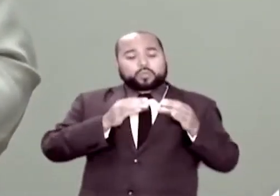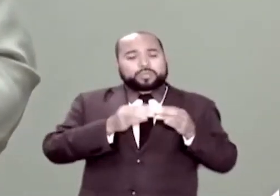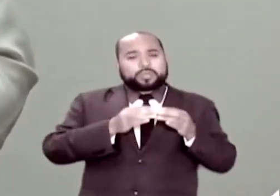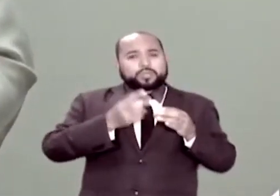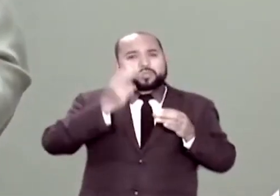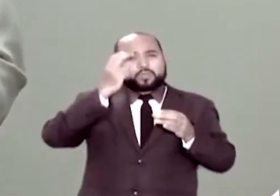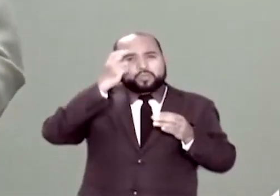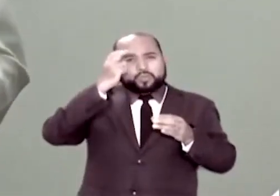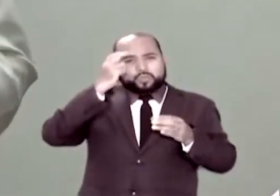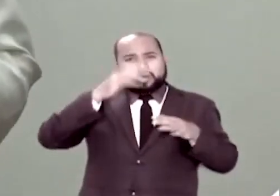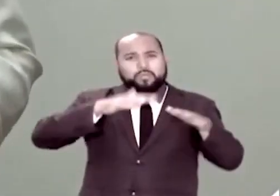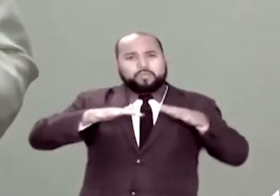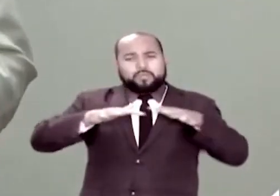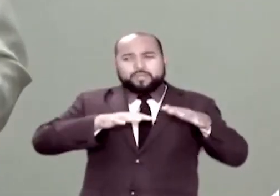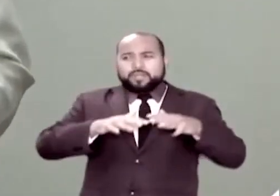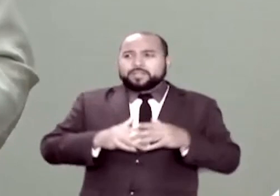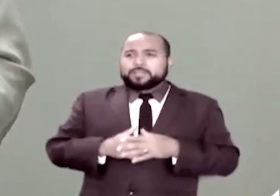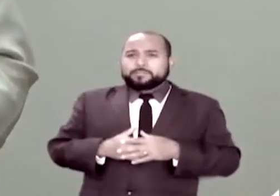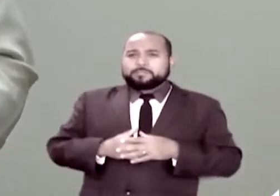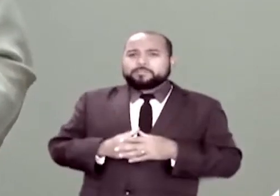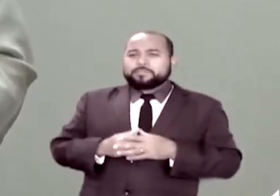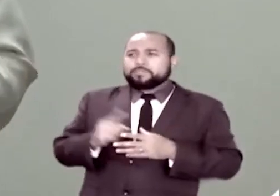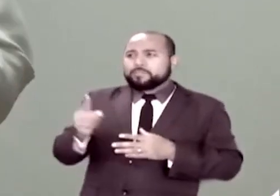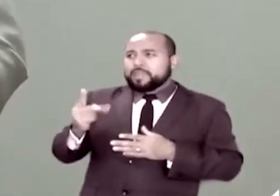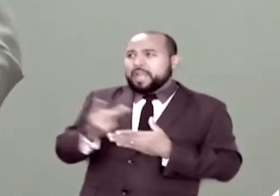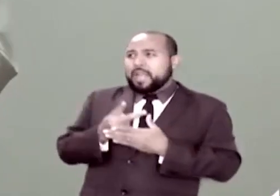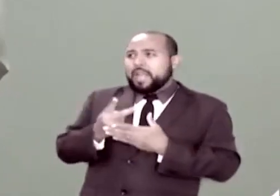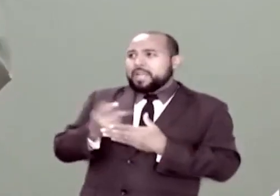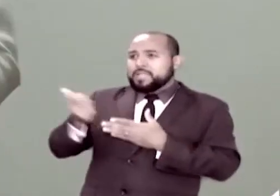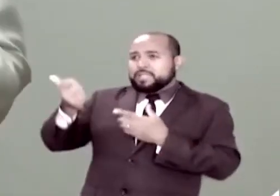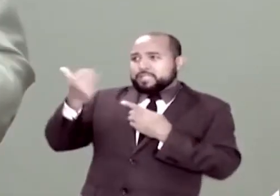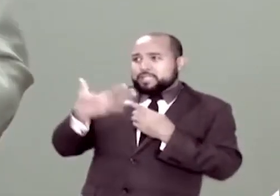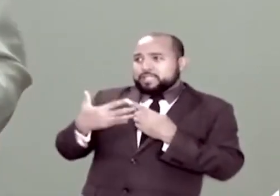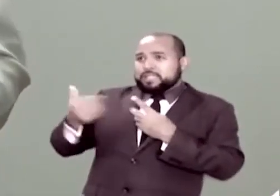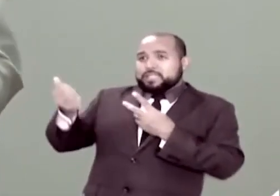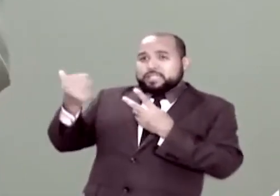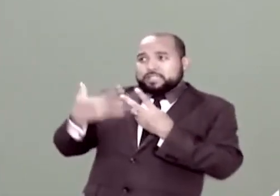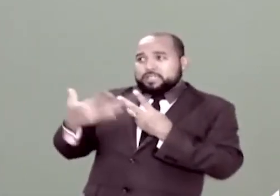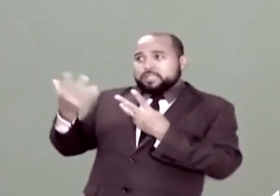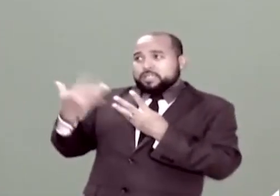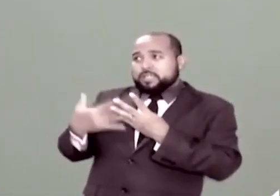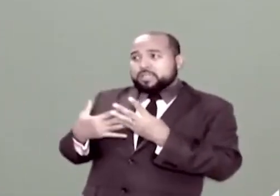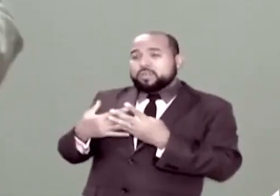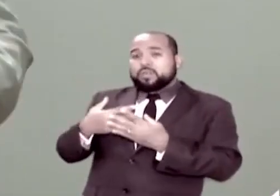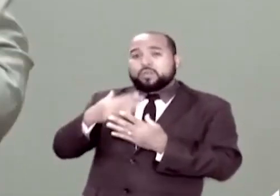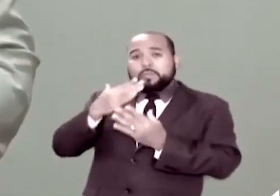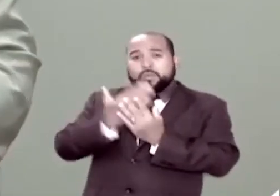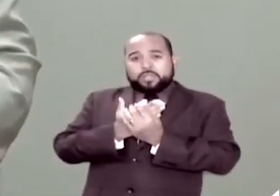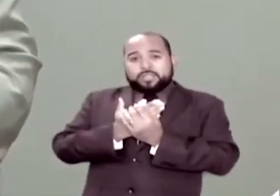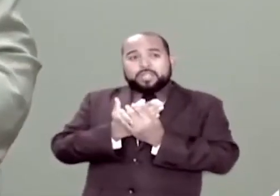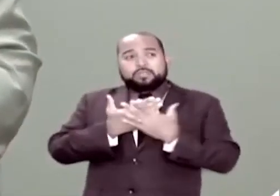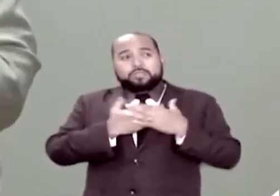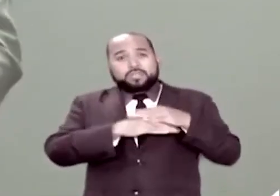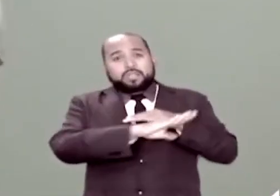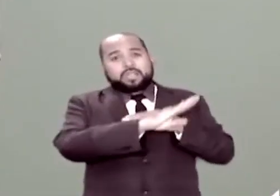se movimentando para acolher essas demandas e eh acompanhar esses processos e endereçá-la